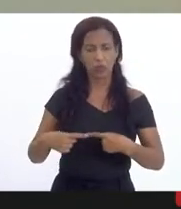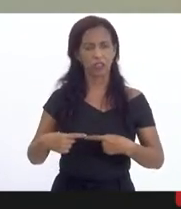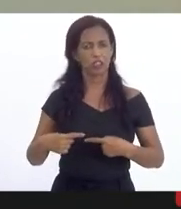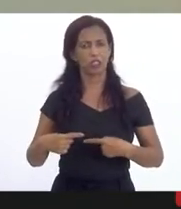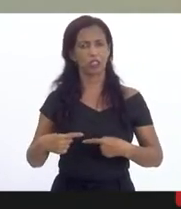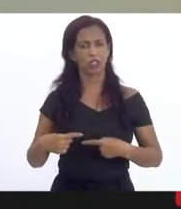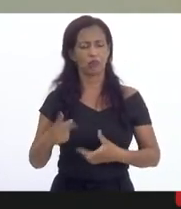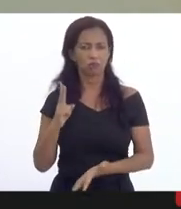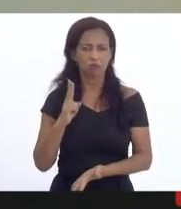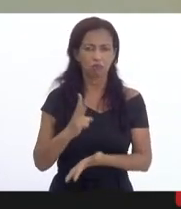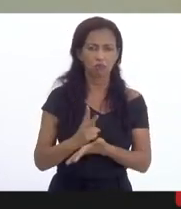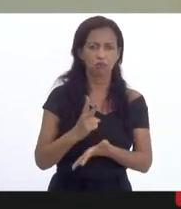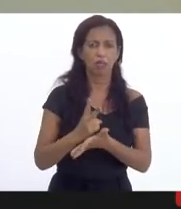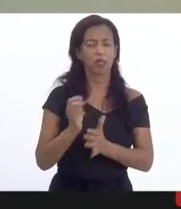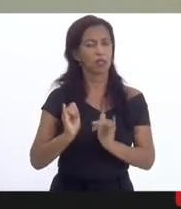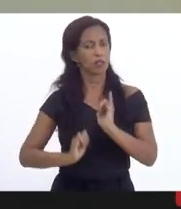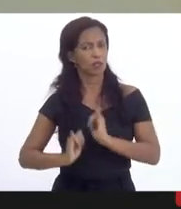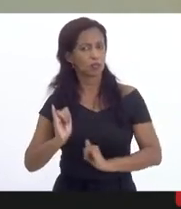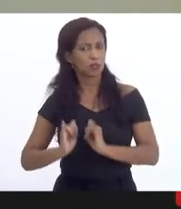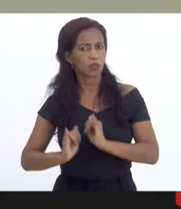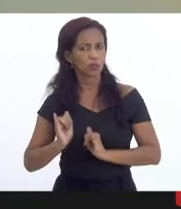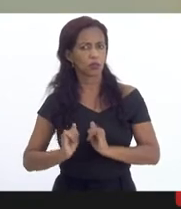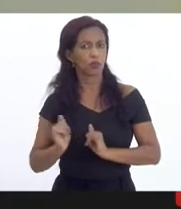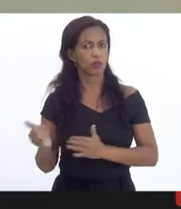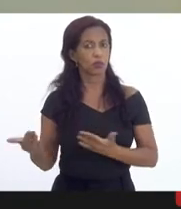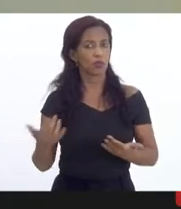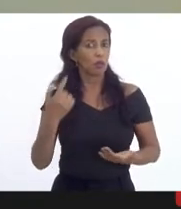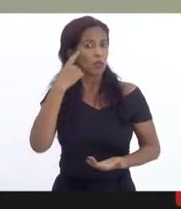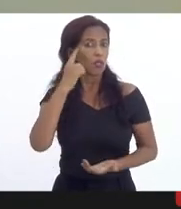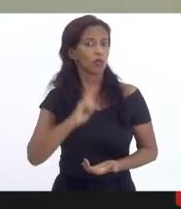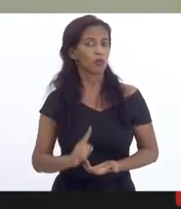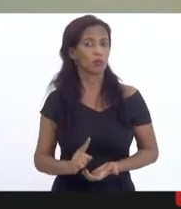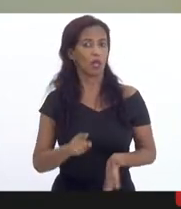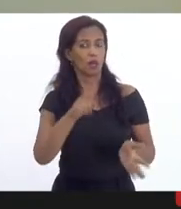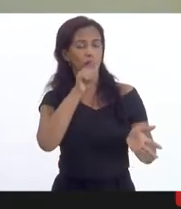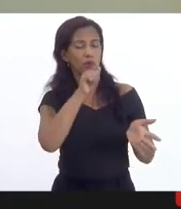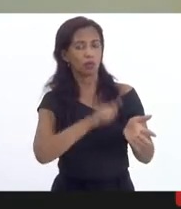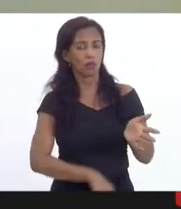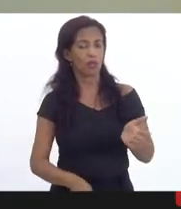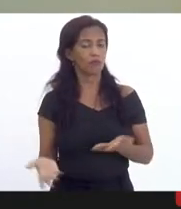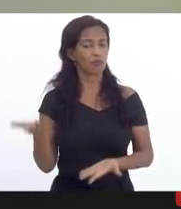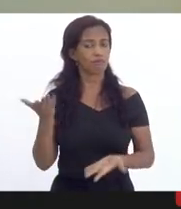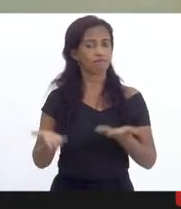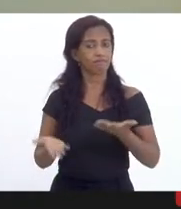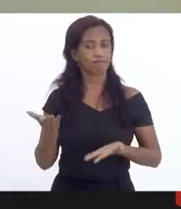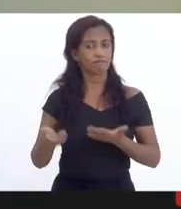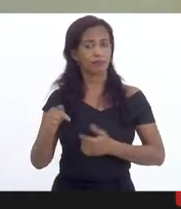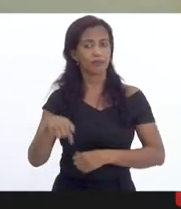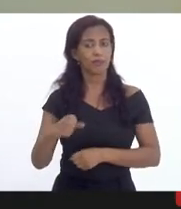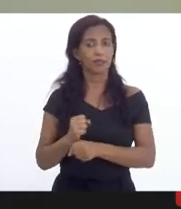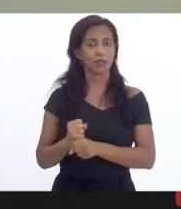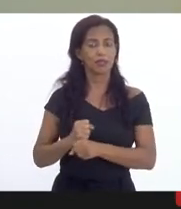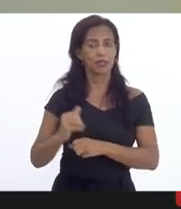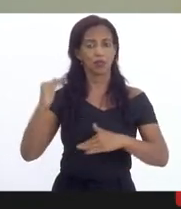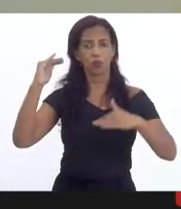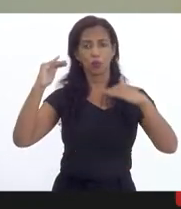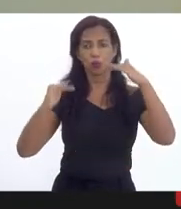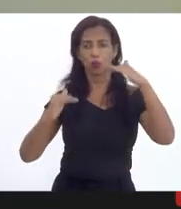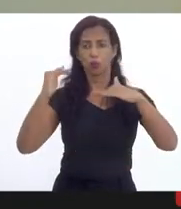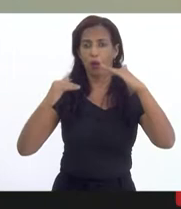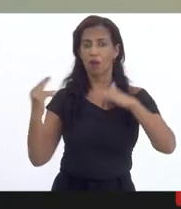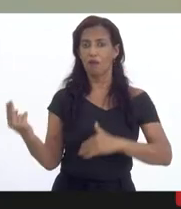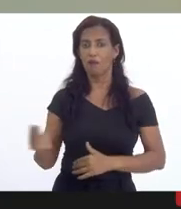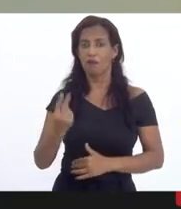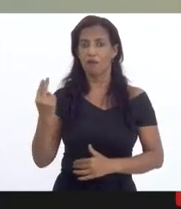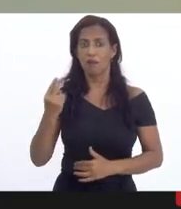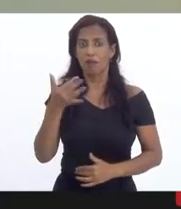permanência dessas indústrias. Para quem não sabe, o déficit da balança comercial, nesse ano, ele foi de valor